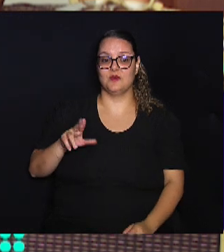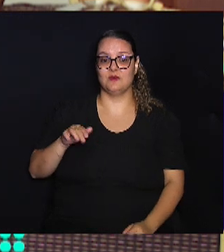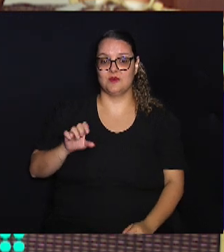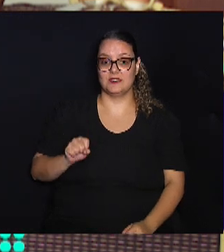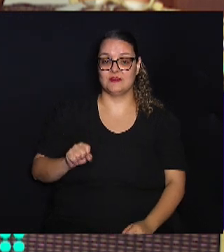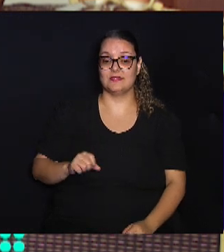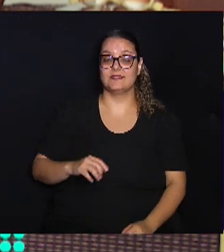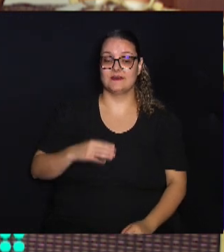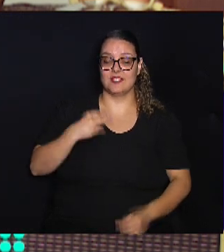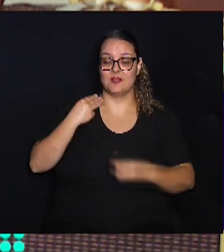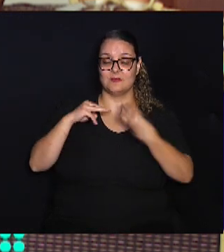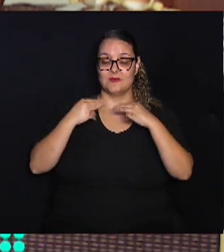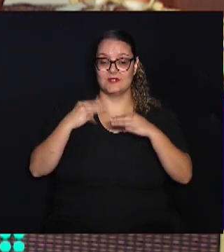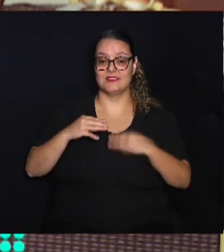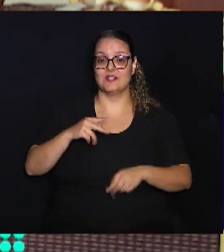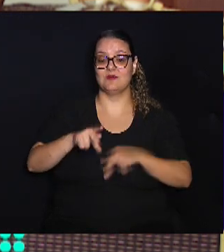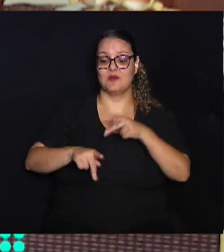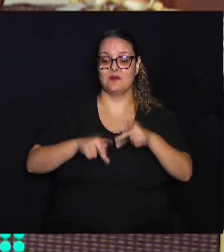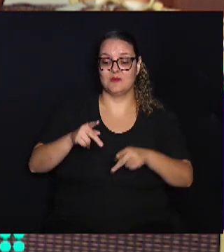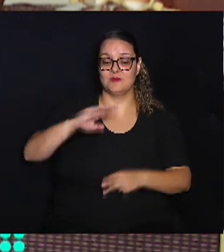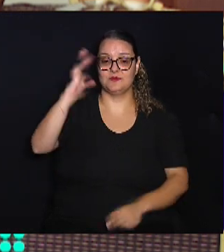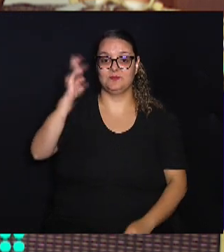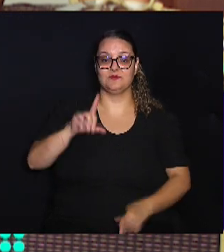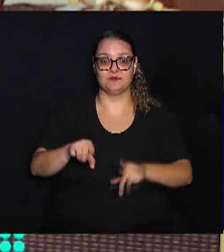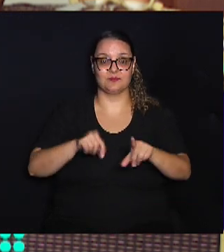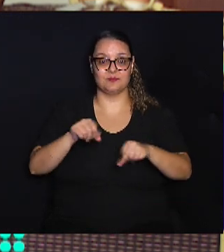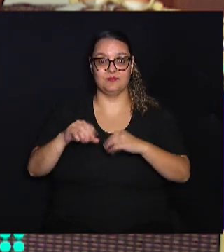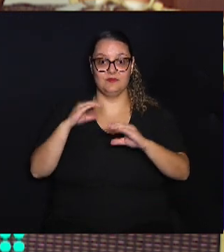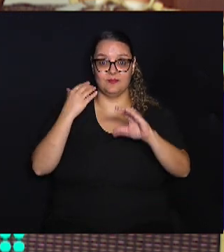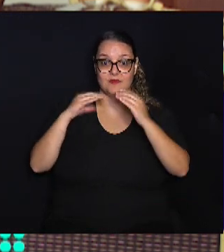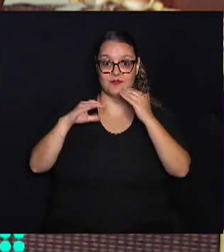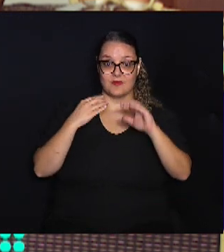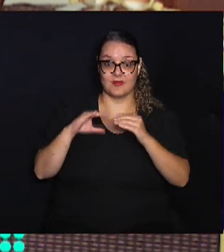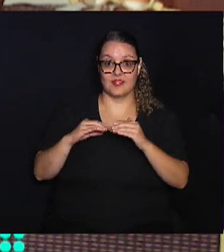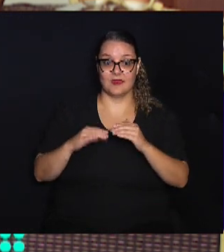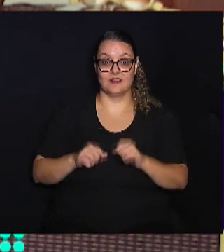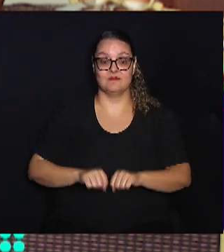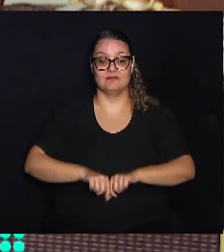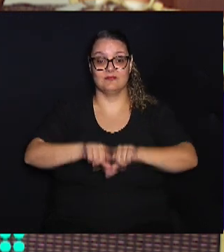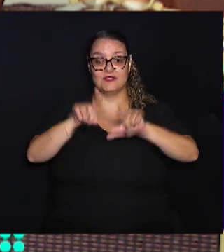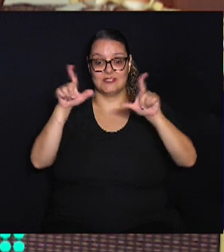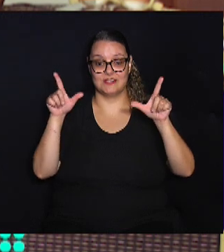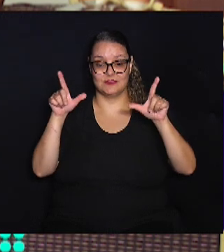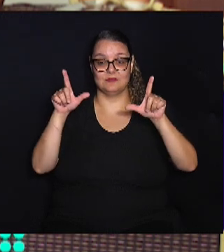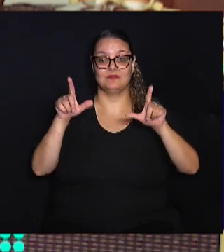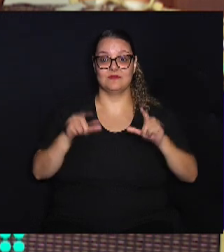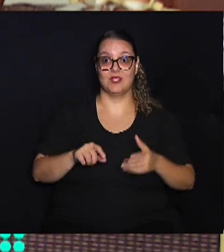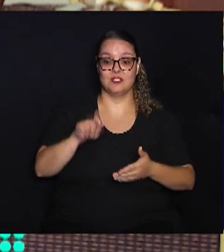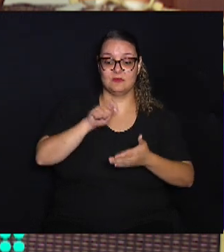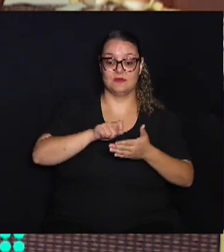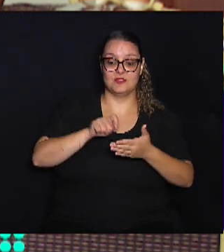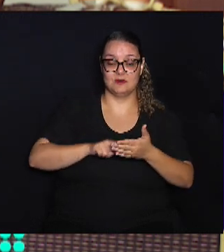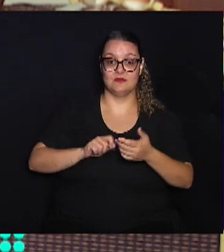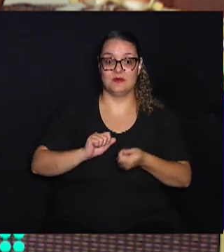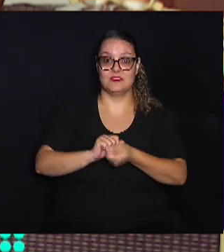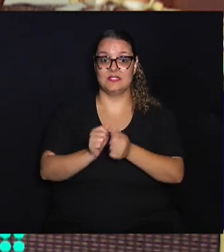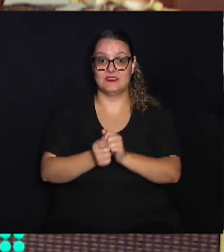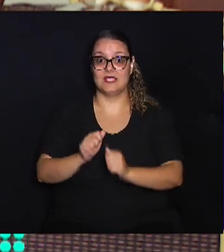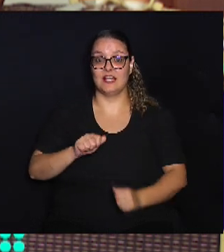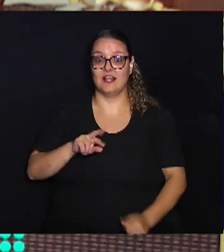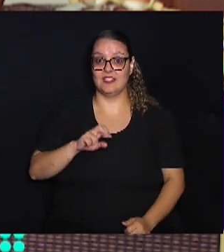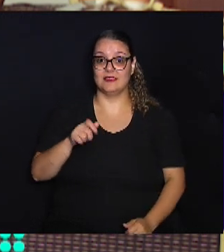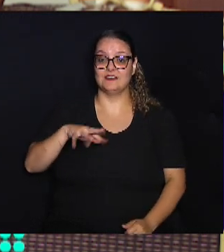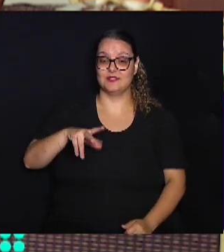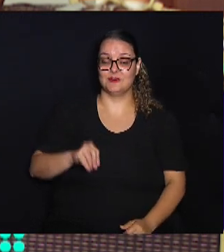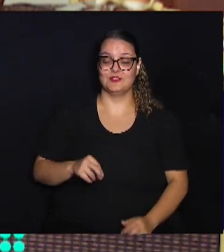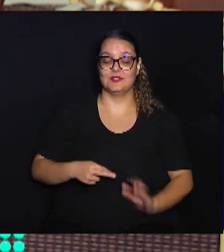popular brasileira, através de uma seleção de canções que destacam em suas composições e arranjos referências